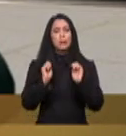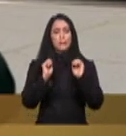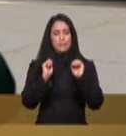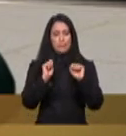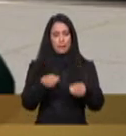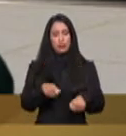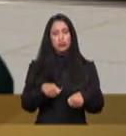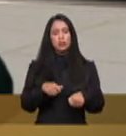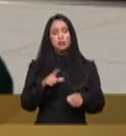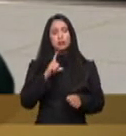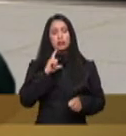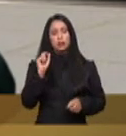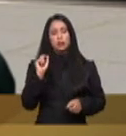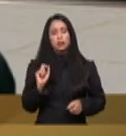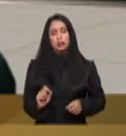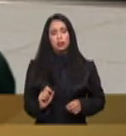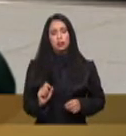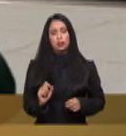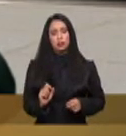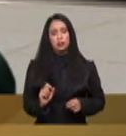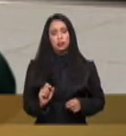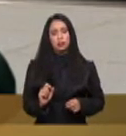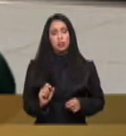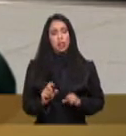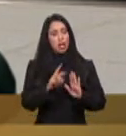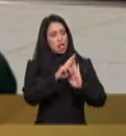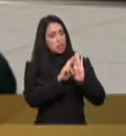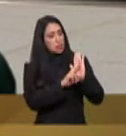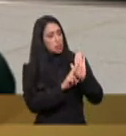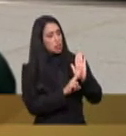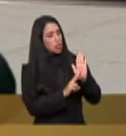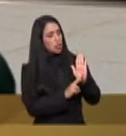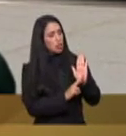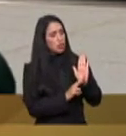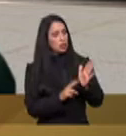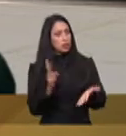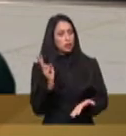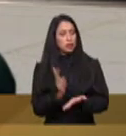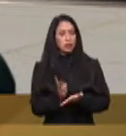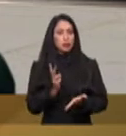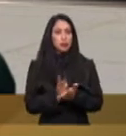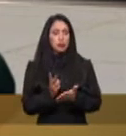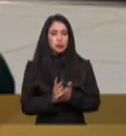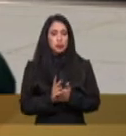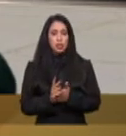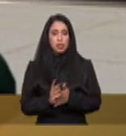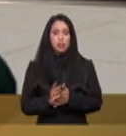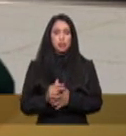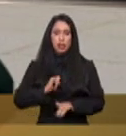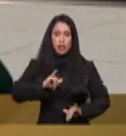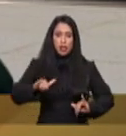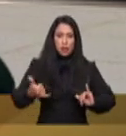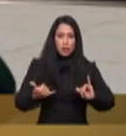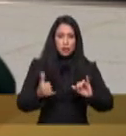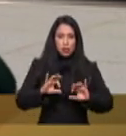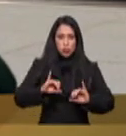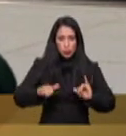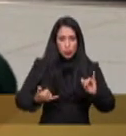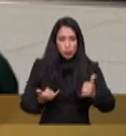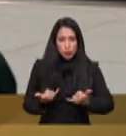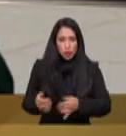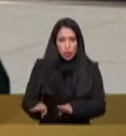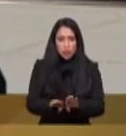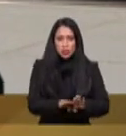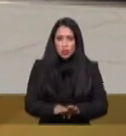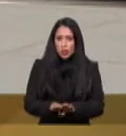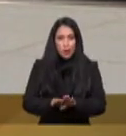potencialmente avassaladoras, de regras do jogo que preservam a paridade de armas no âmbito eleitoral.